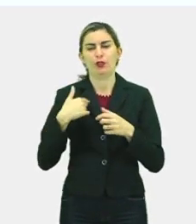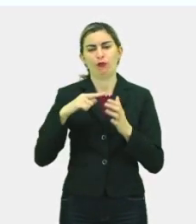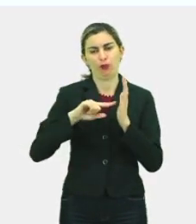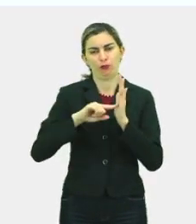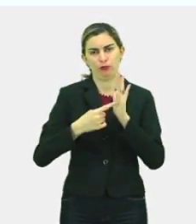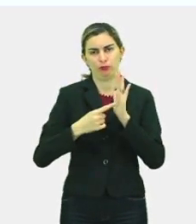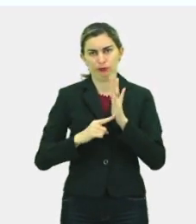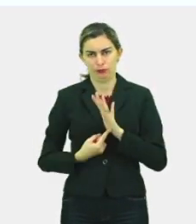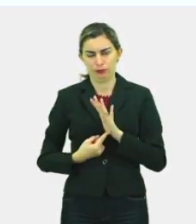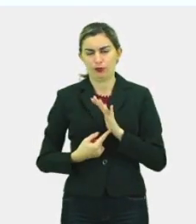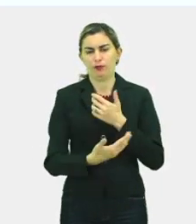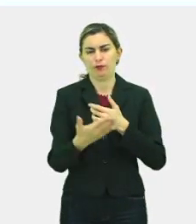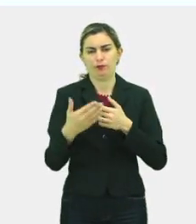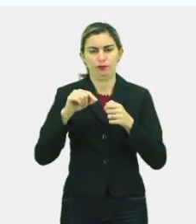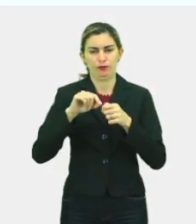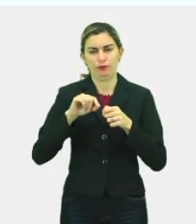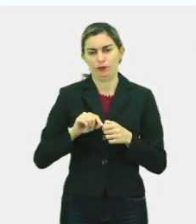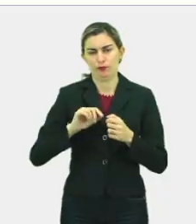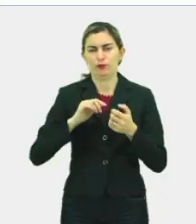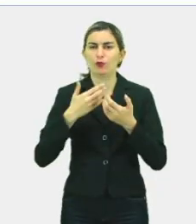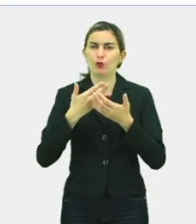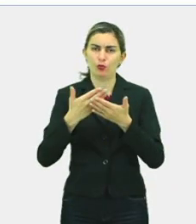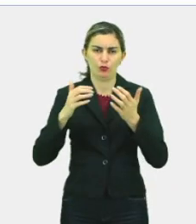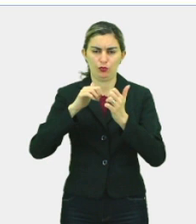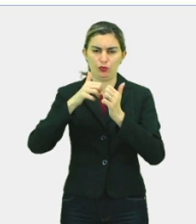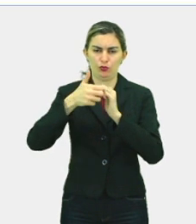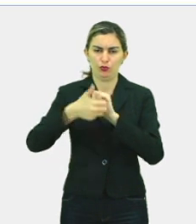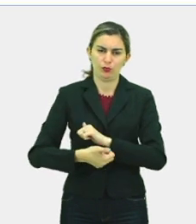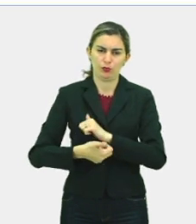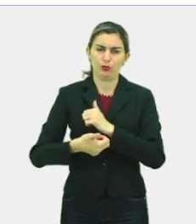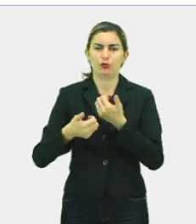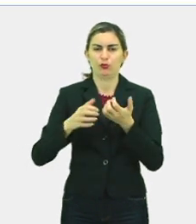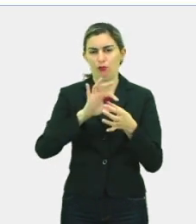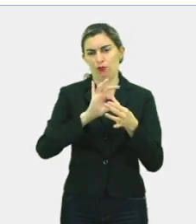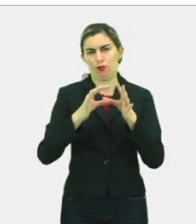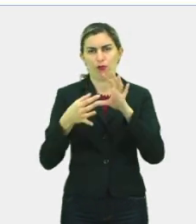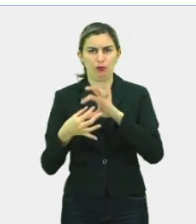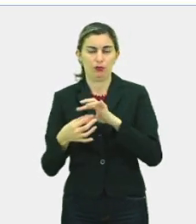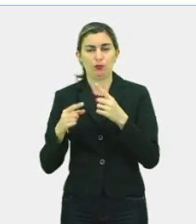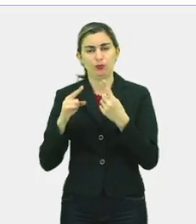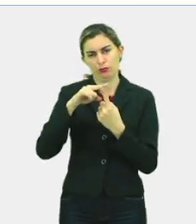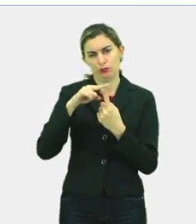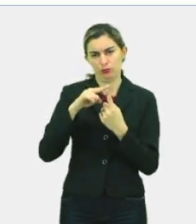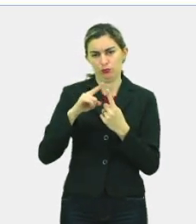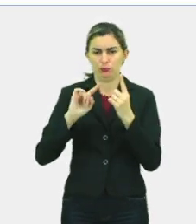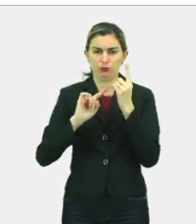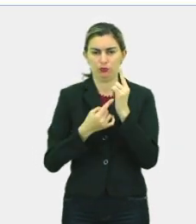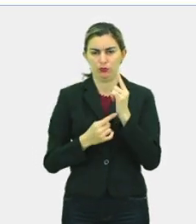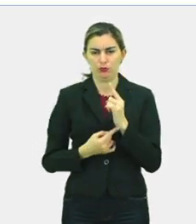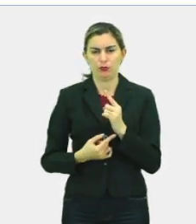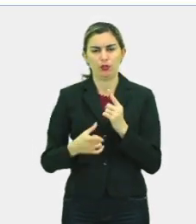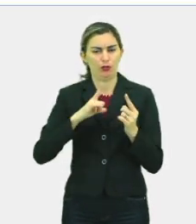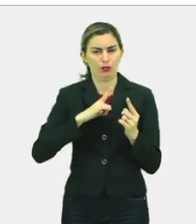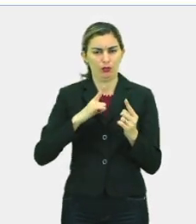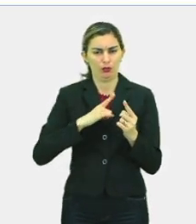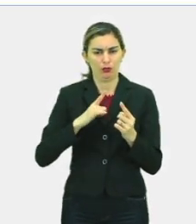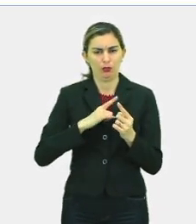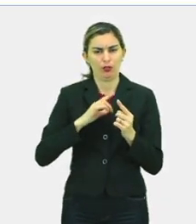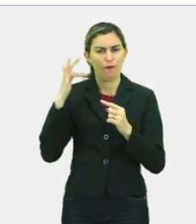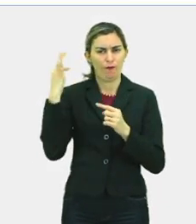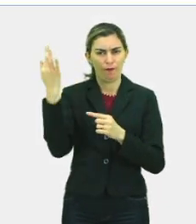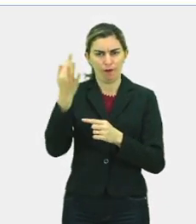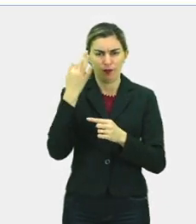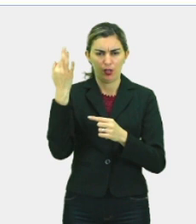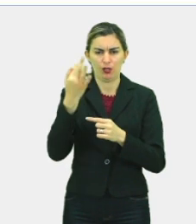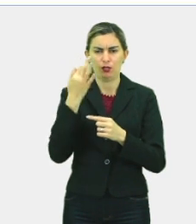existem critérios para serem realizados e o esporte ser considerado olímpico. Um desses critérios está o de possuir uma